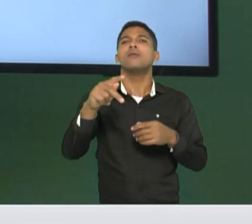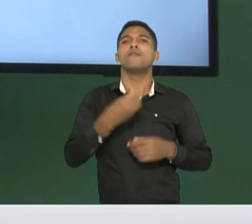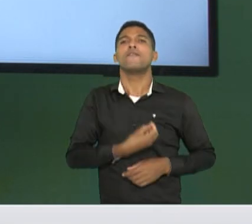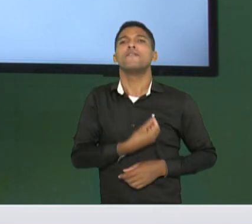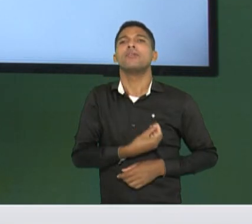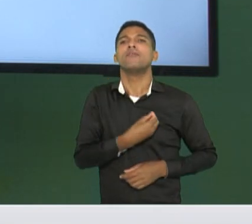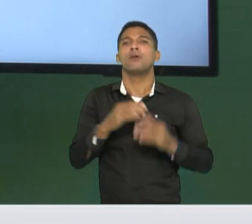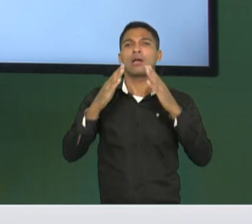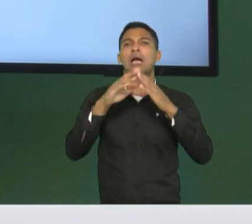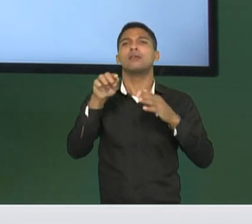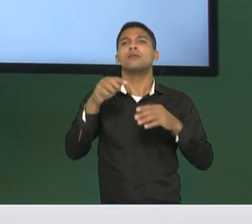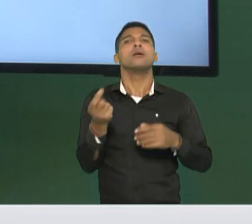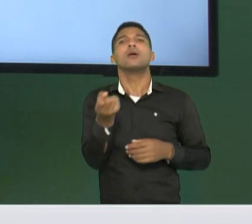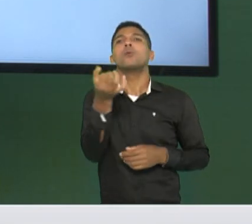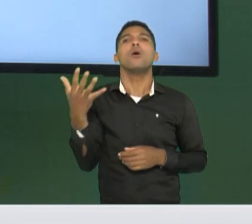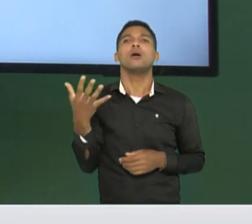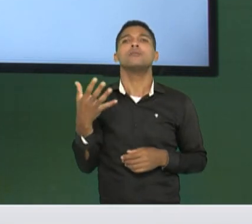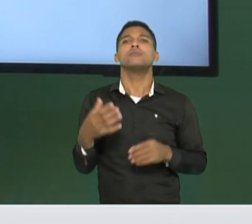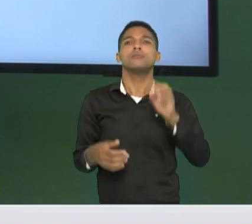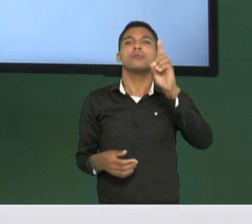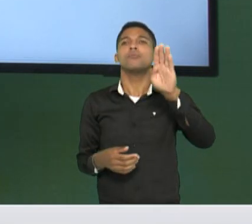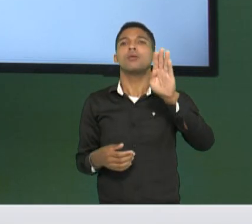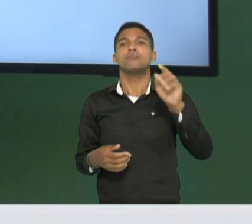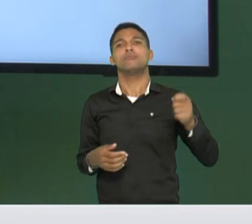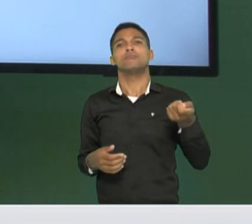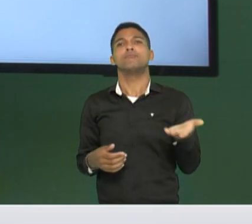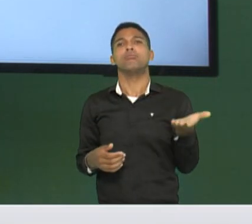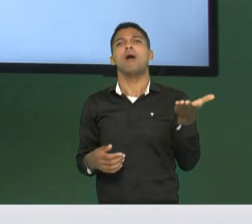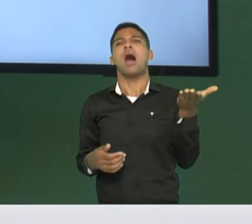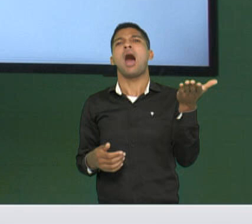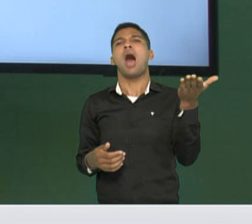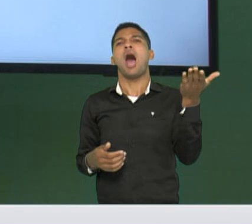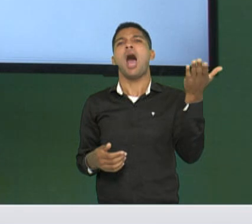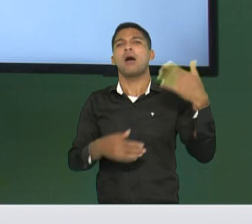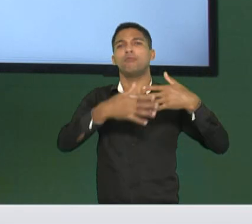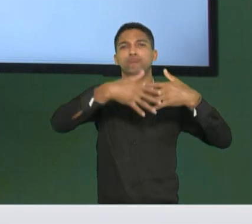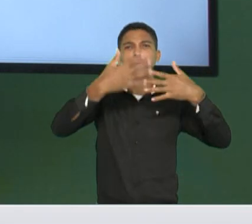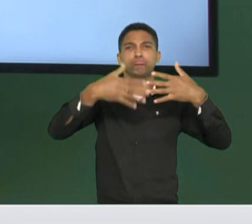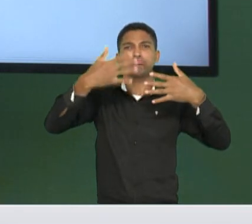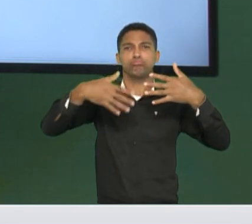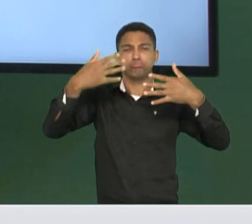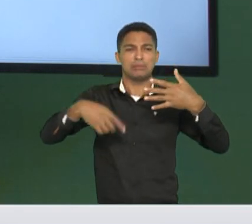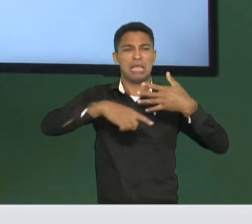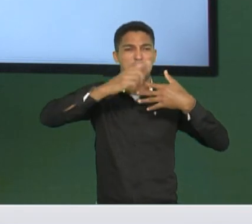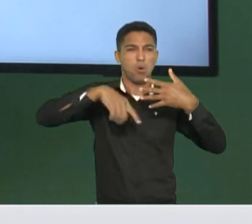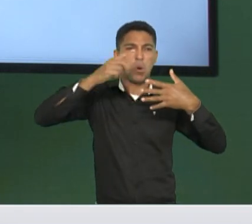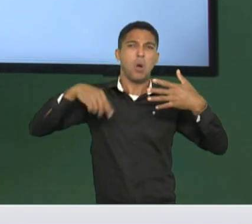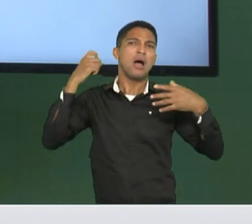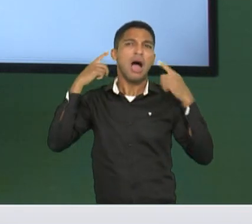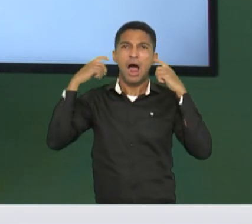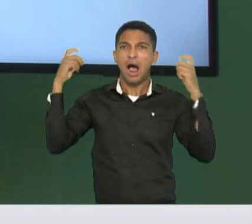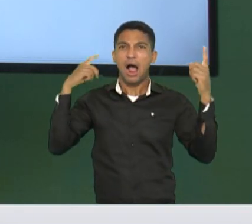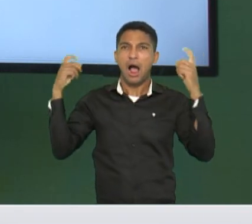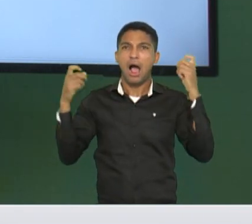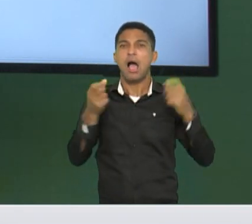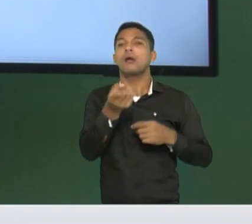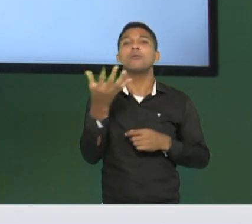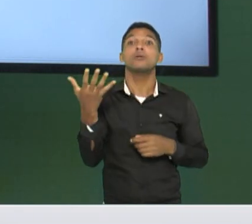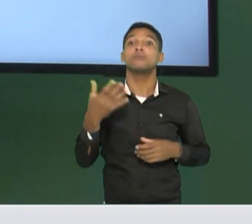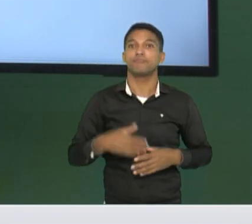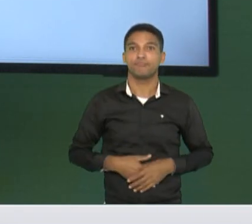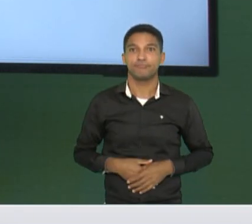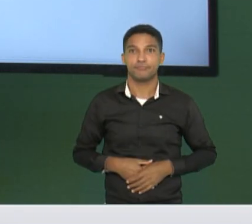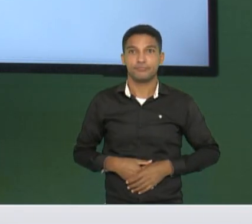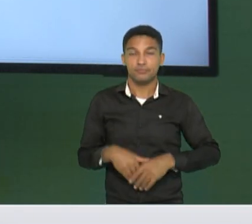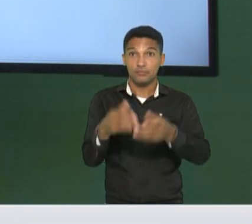está fazendo mal, né? Por exemplo, esses foninhos, né? Nós já vamos conversar sobre esses foninhos um pouco. Vamos ver o exercício 1, que